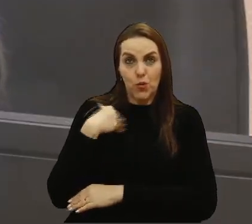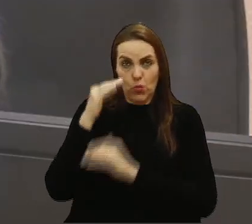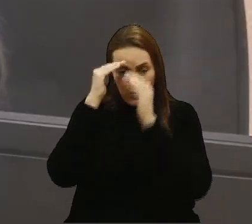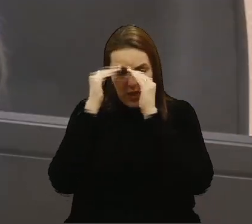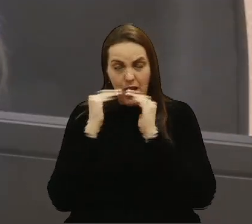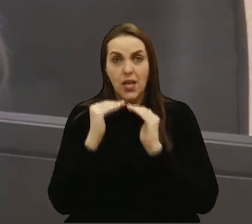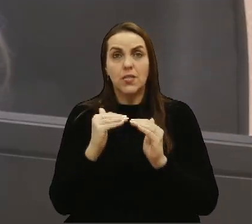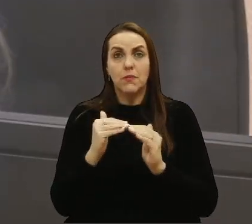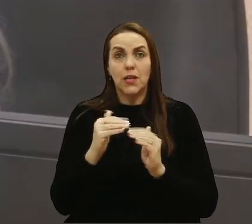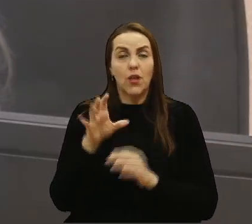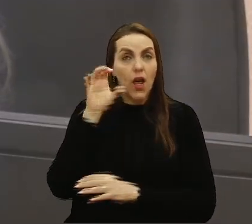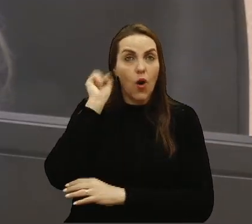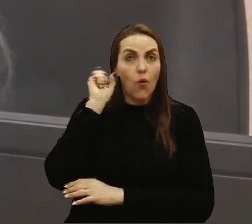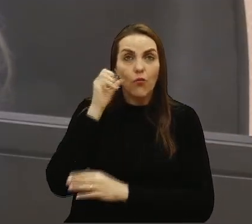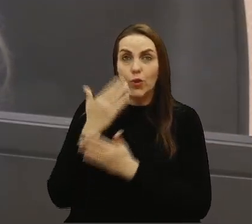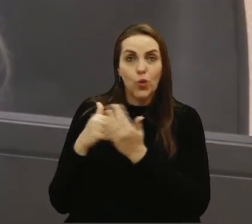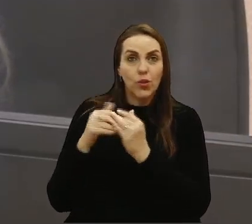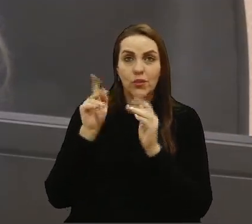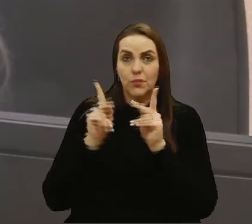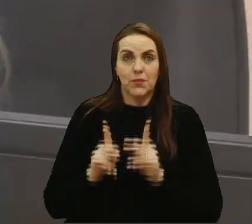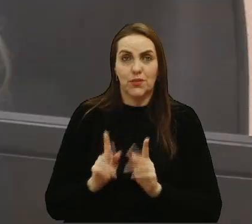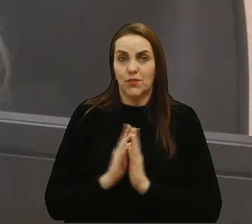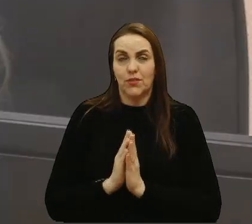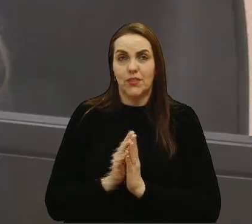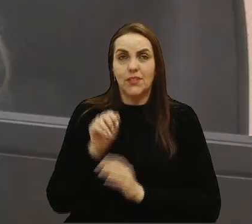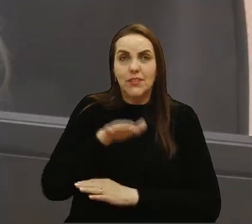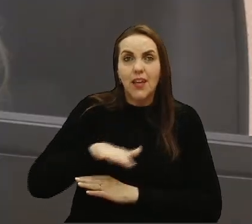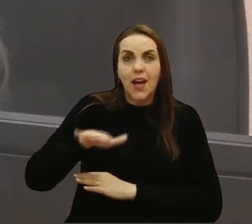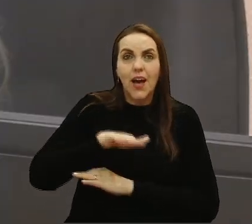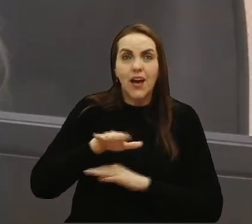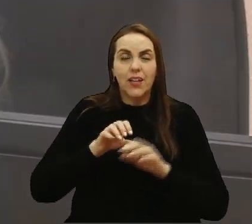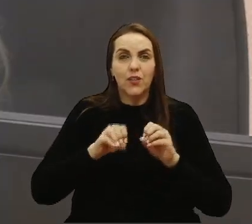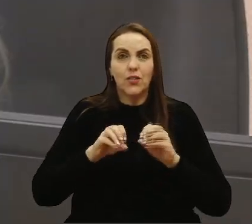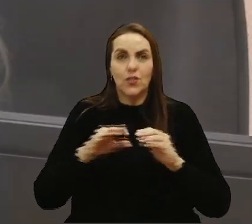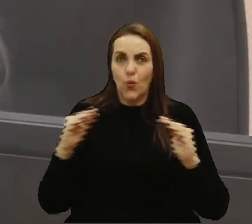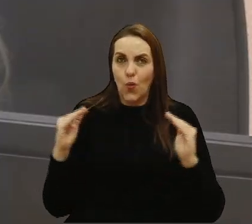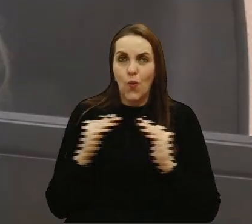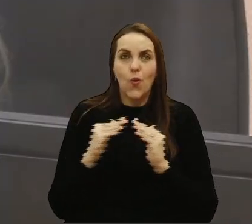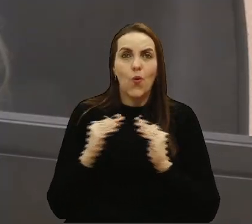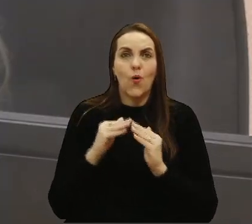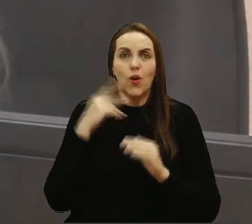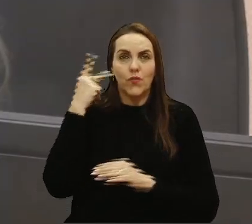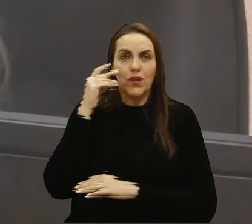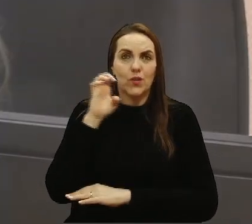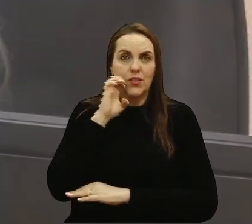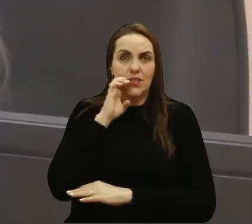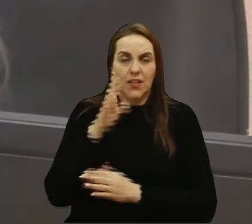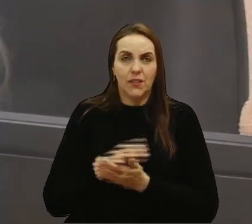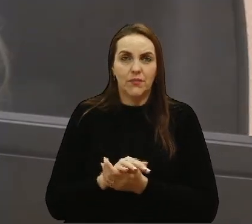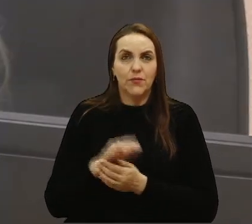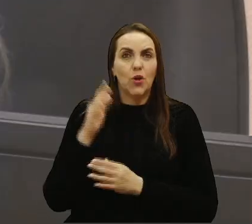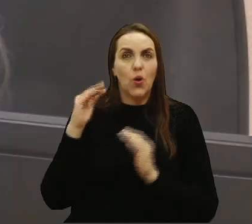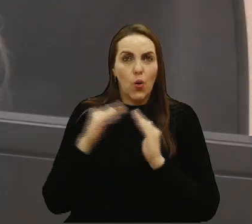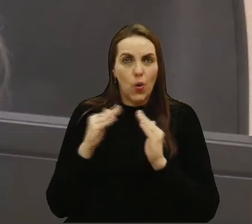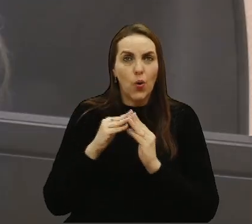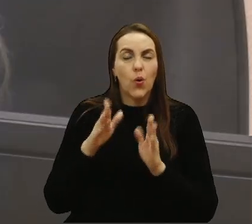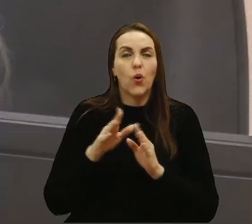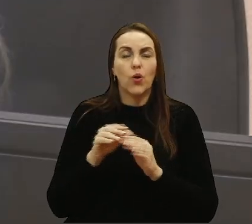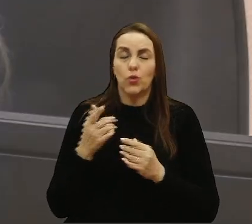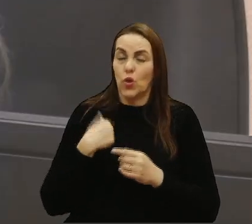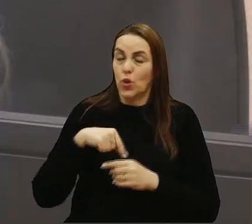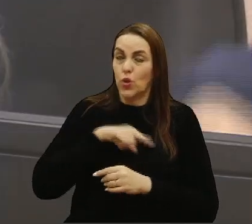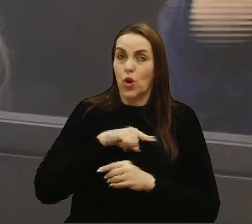escuta as pessoas. Na área da educação, concordo, vereadora Estela, concordo com a senhora, nós somos